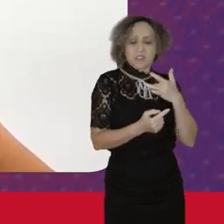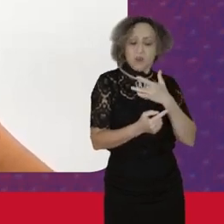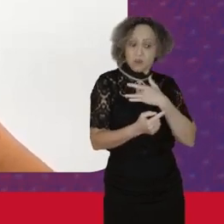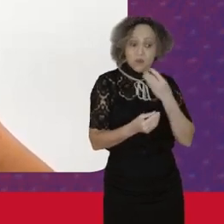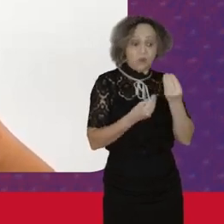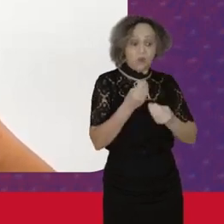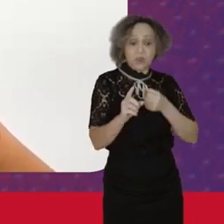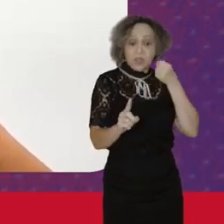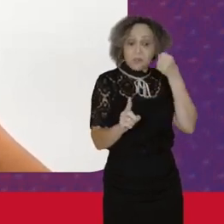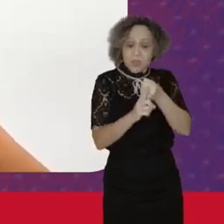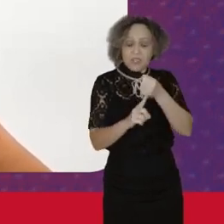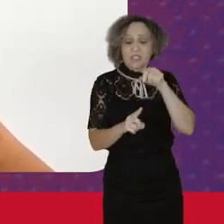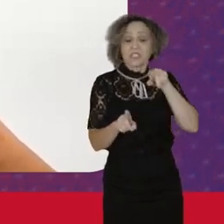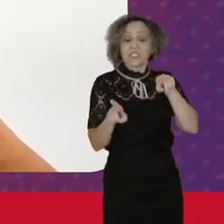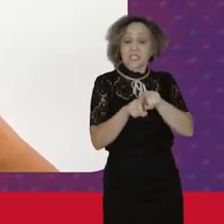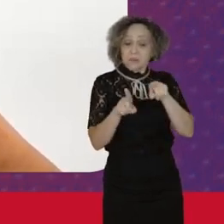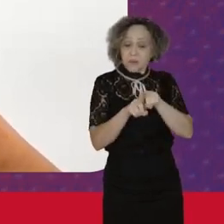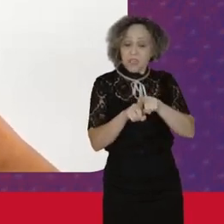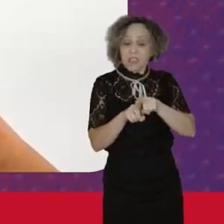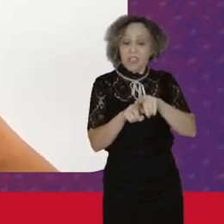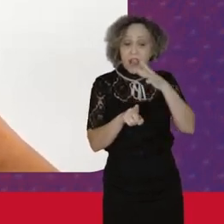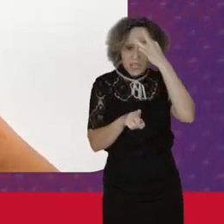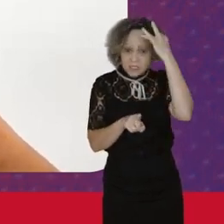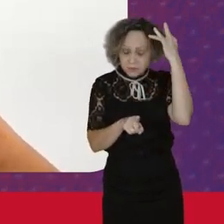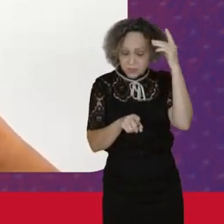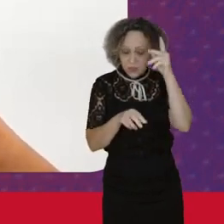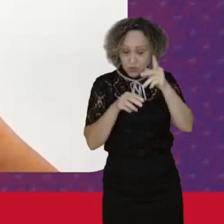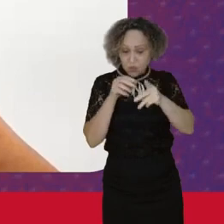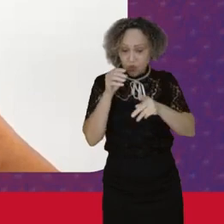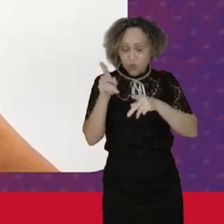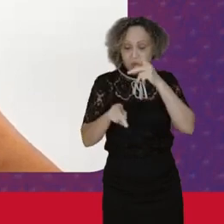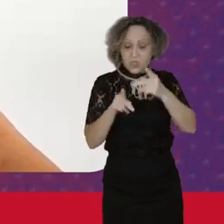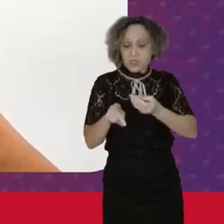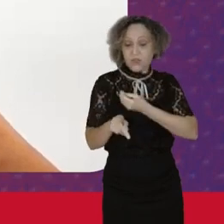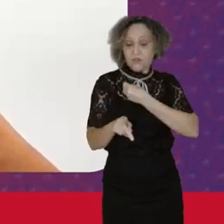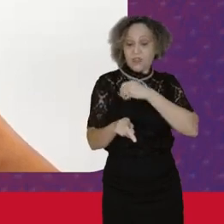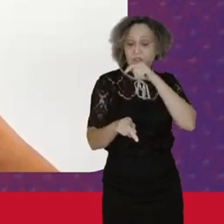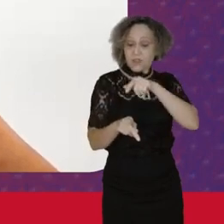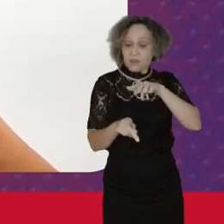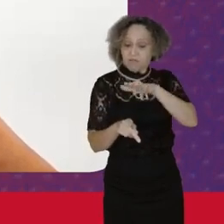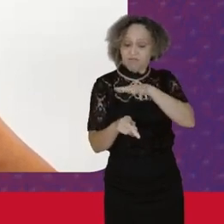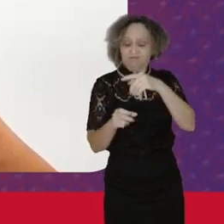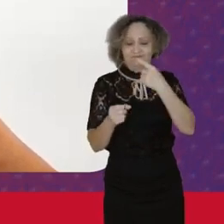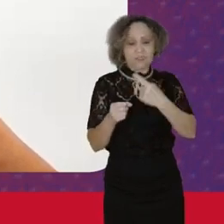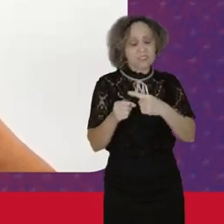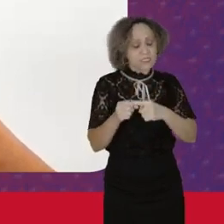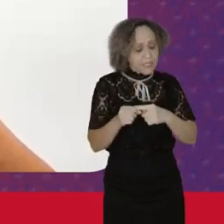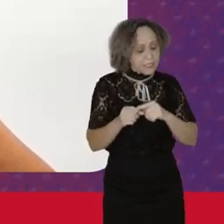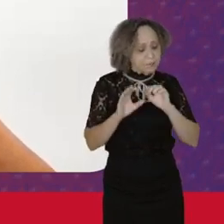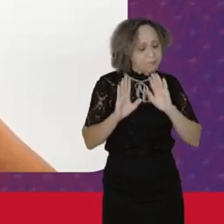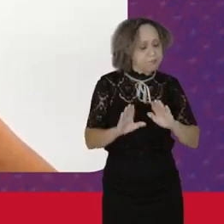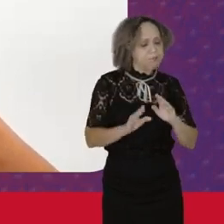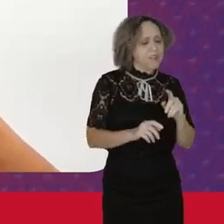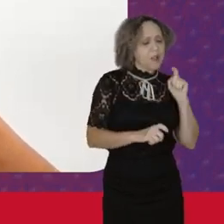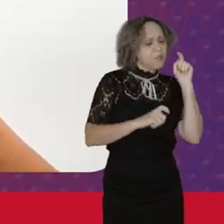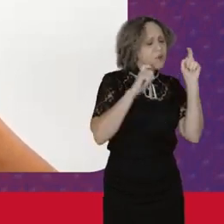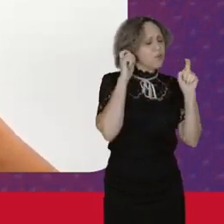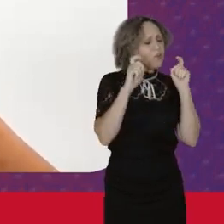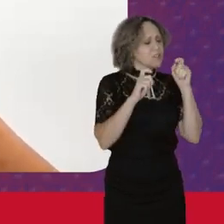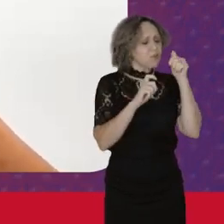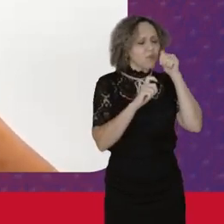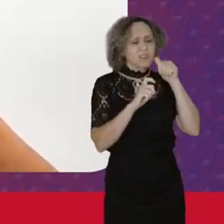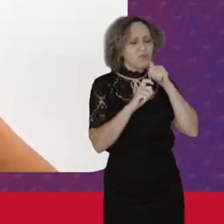Então, acho que afeta a todos nós, né? Mas aquela preocupação com aquelas mulheres que não estão